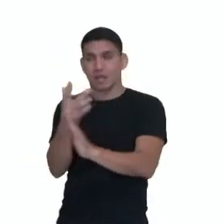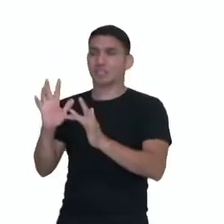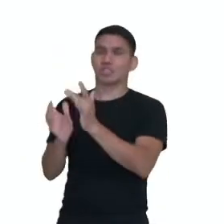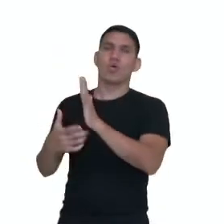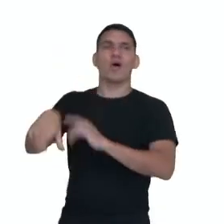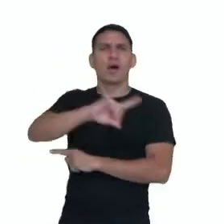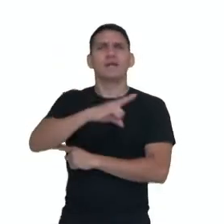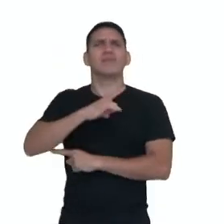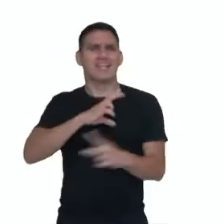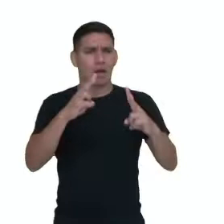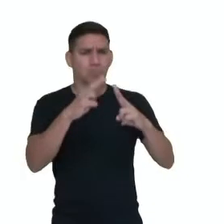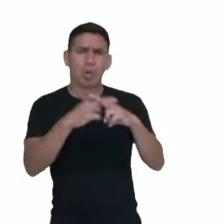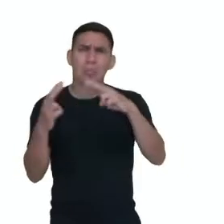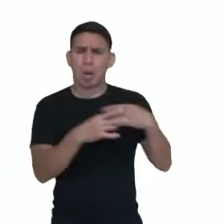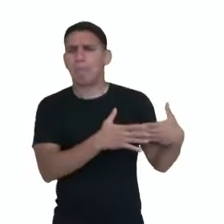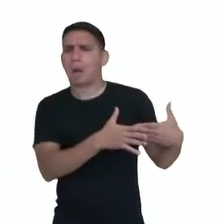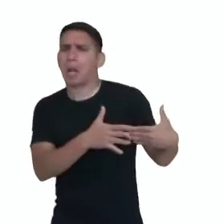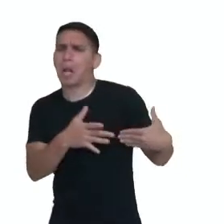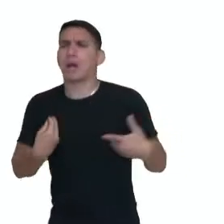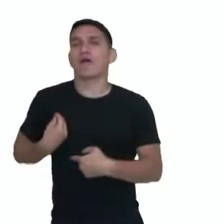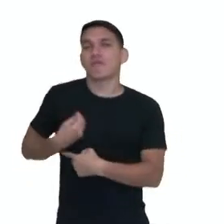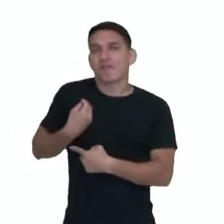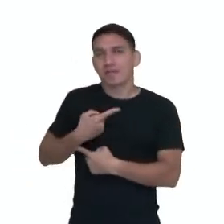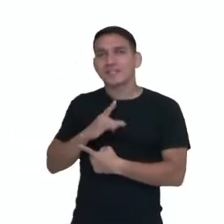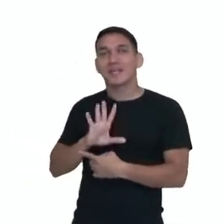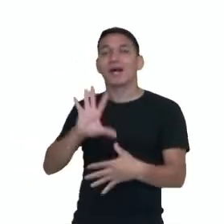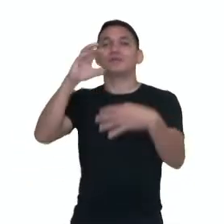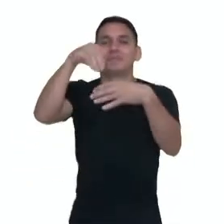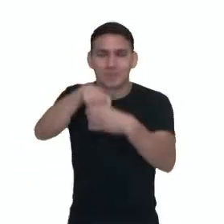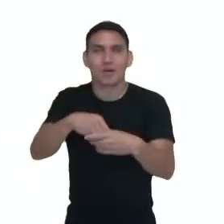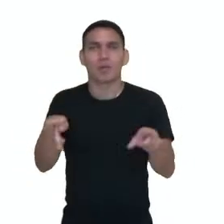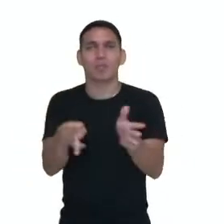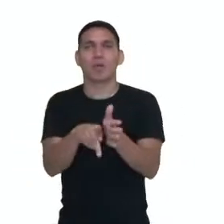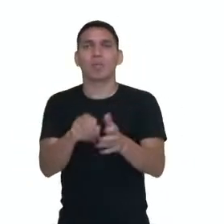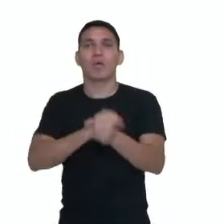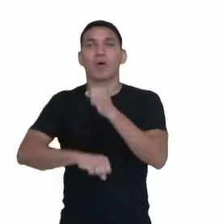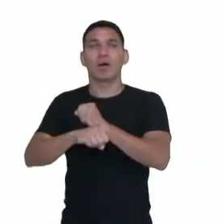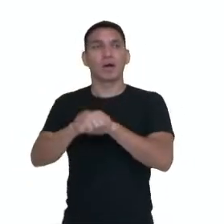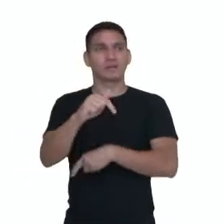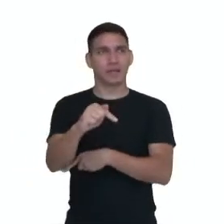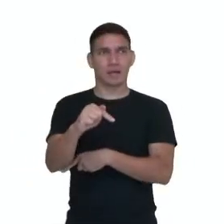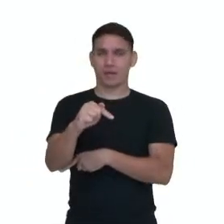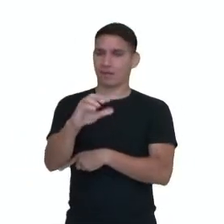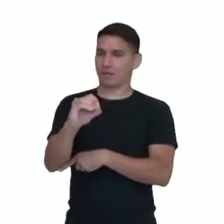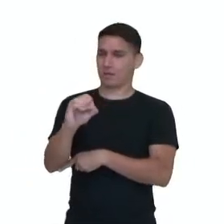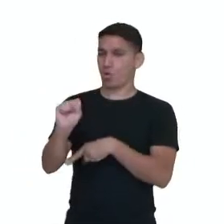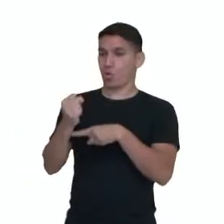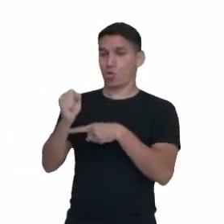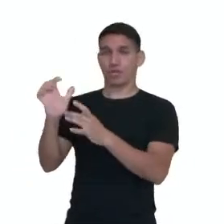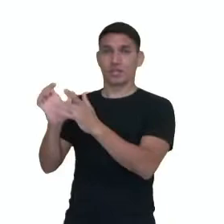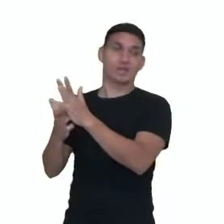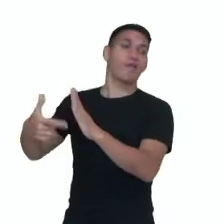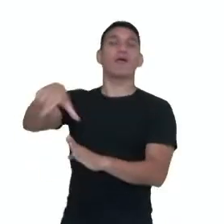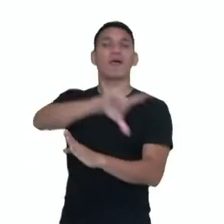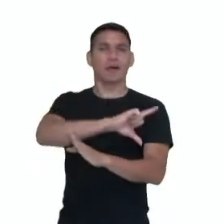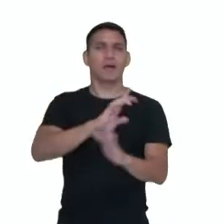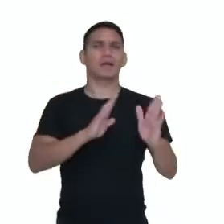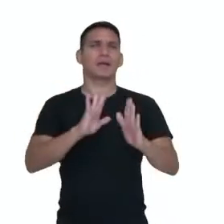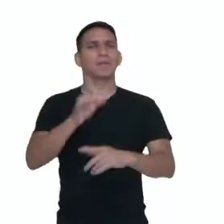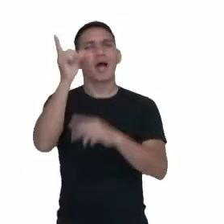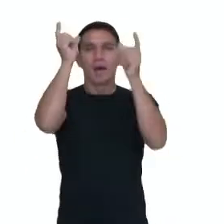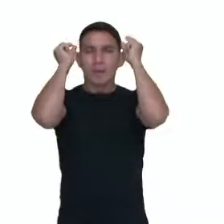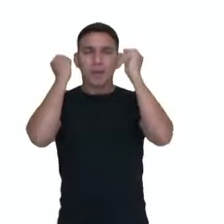parte dos Jogos Olímpicos da Antiguidade em 708 a.C., durante a